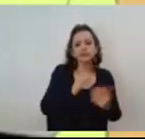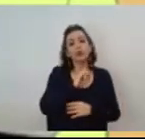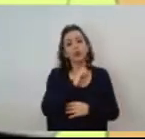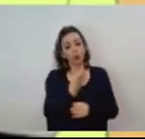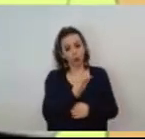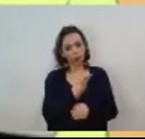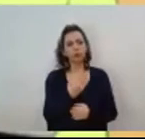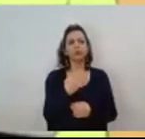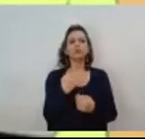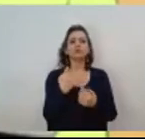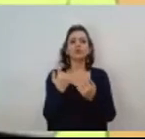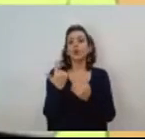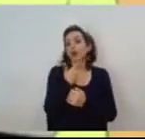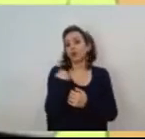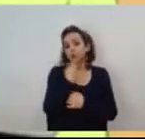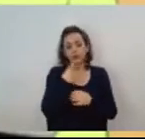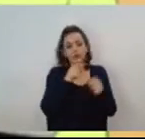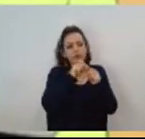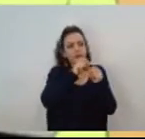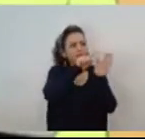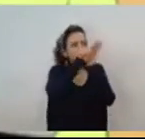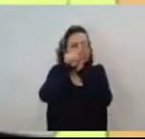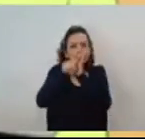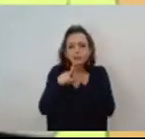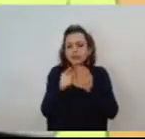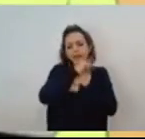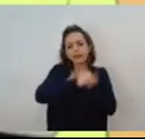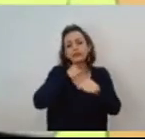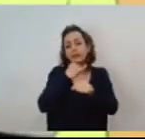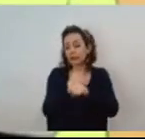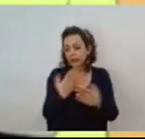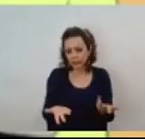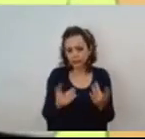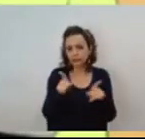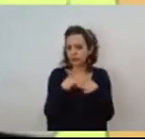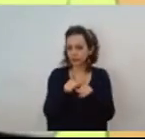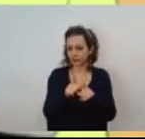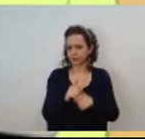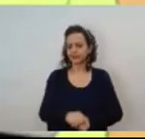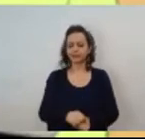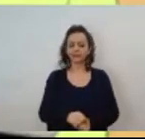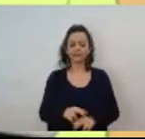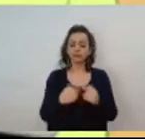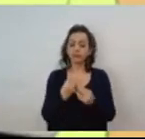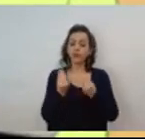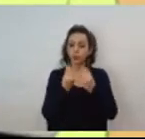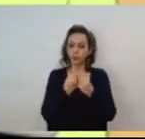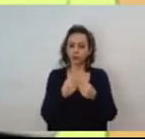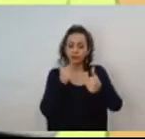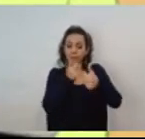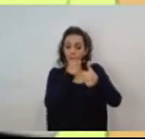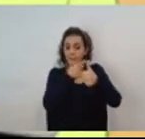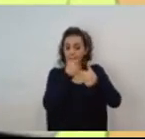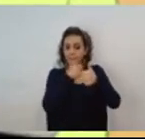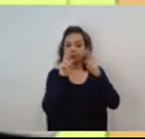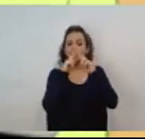prospecção desses fornecedores na internet né bom então a primeira reunião que a gente marca a gente chama de reunião